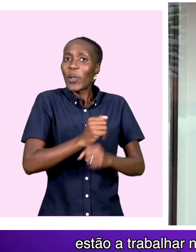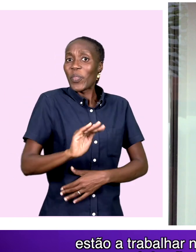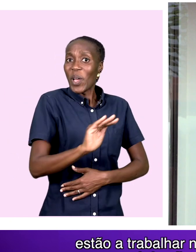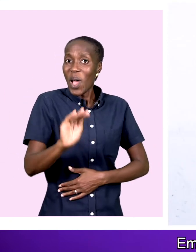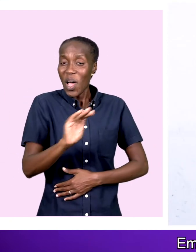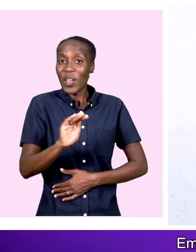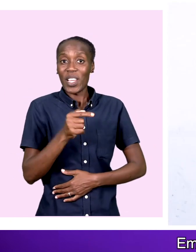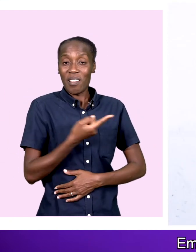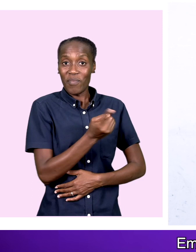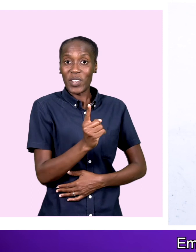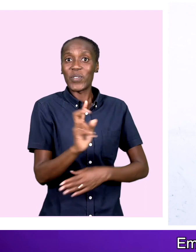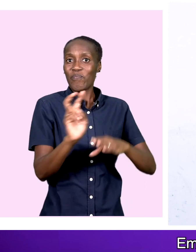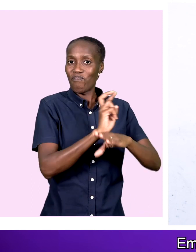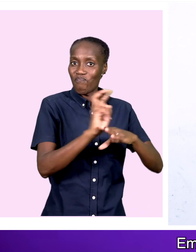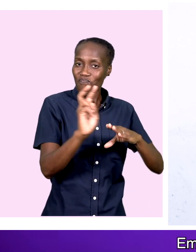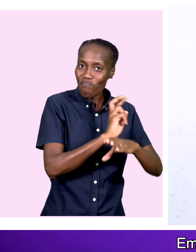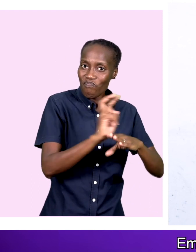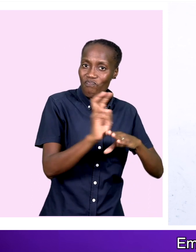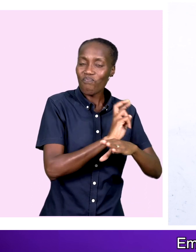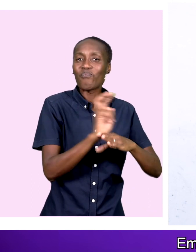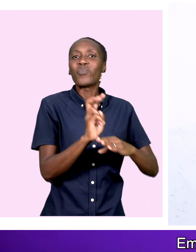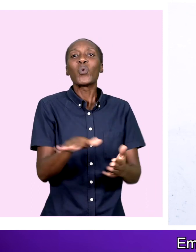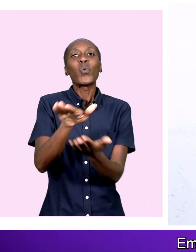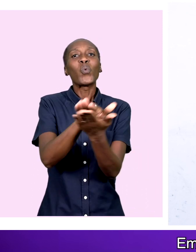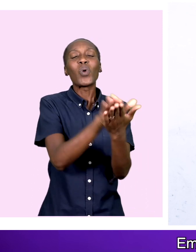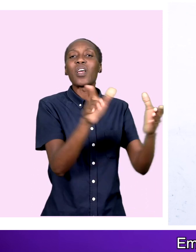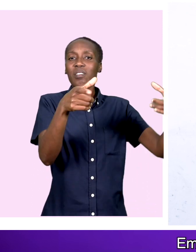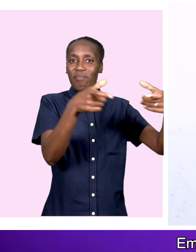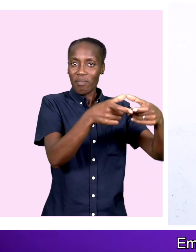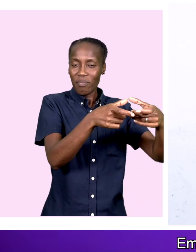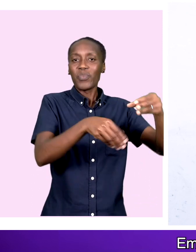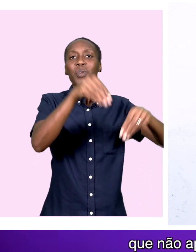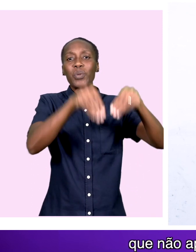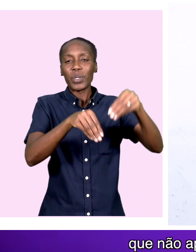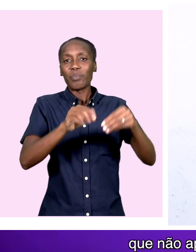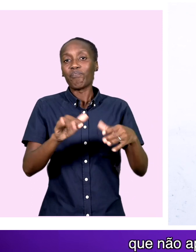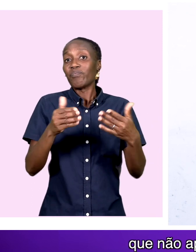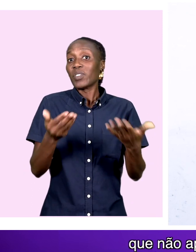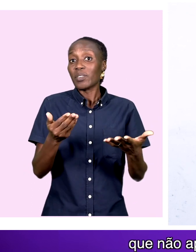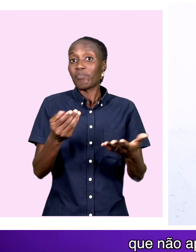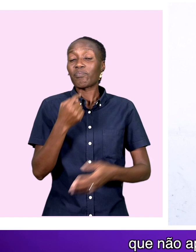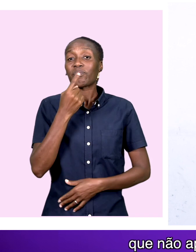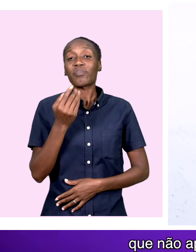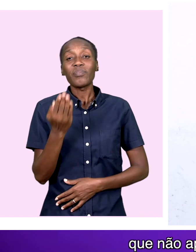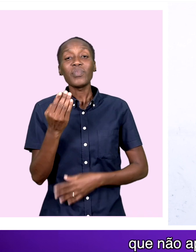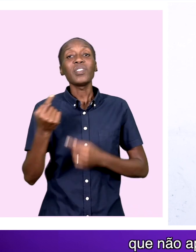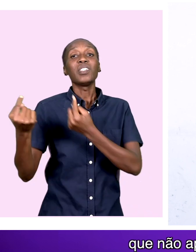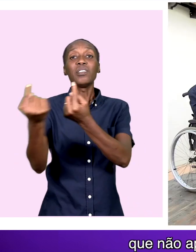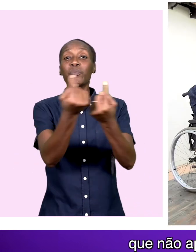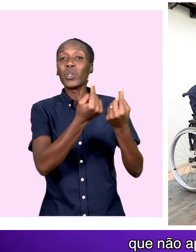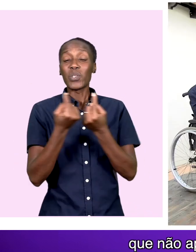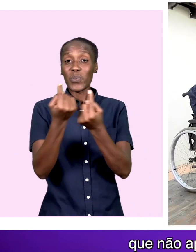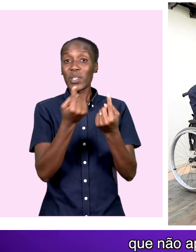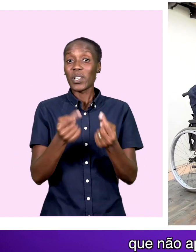recenseamento eleitoral. E em relação por falar da situação de pessoas albinas, que não aparecem nas